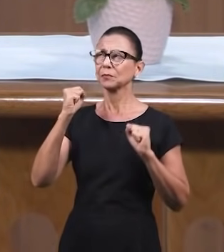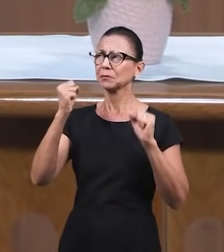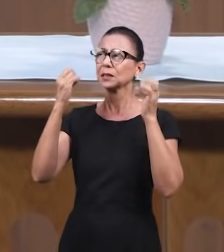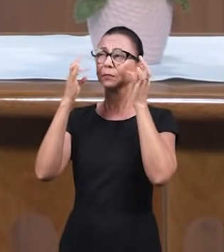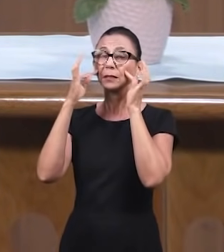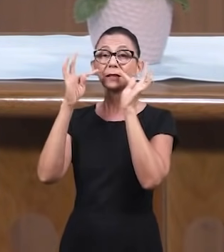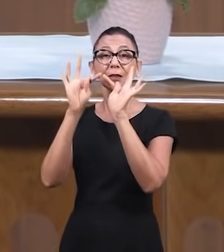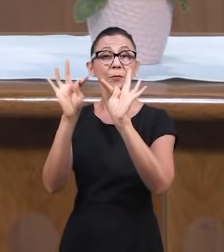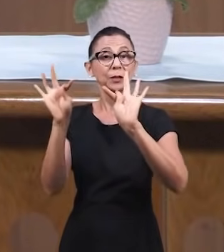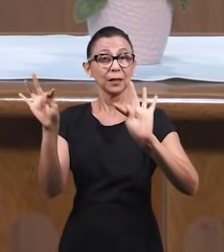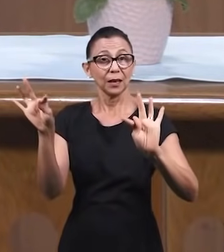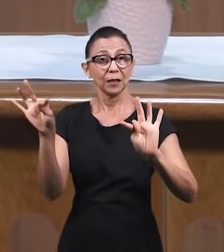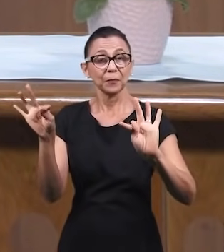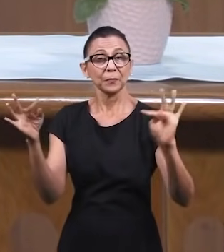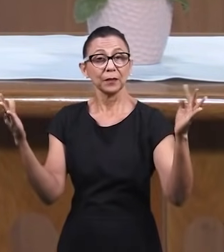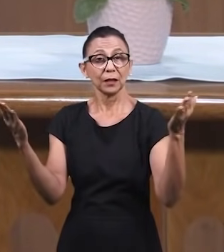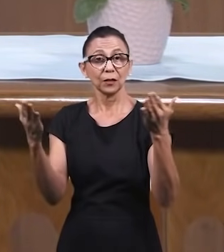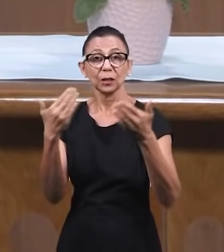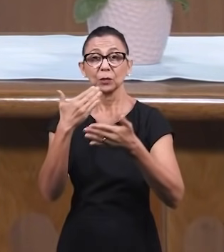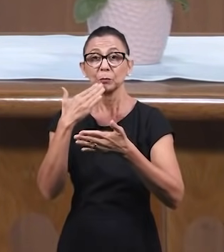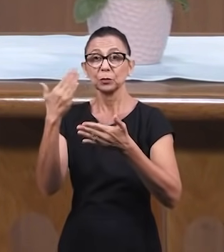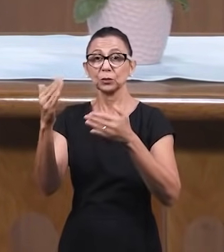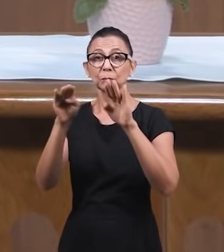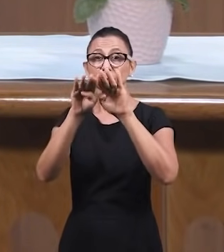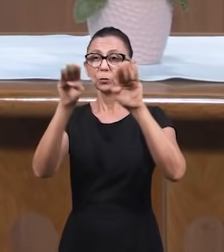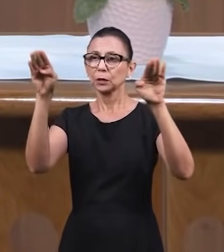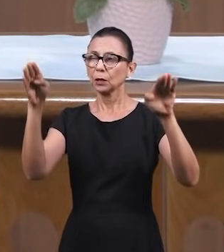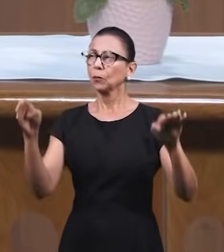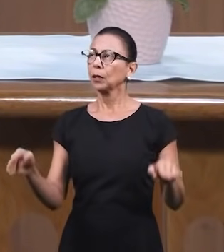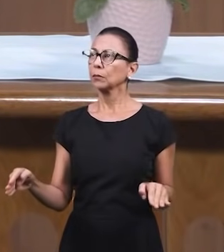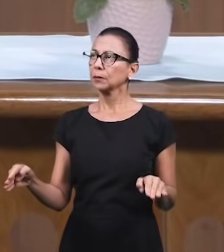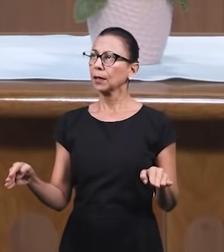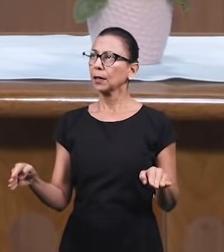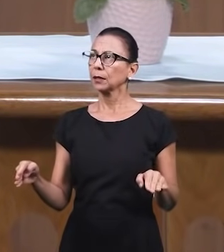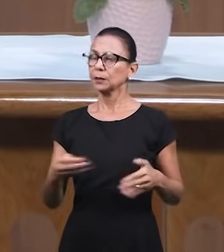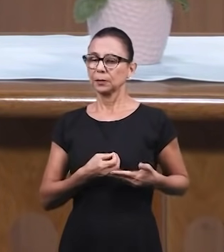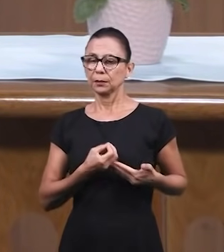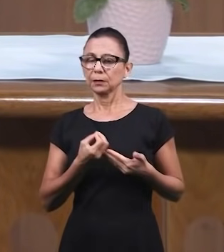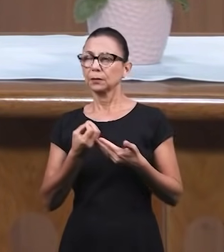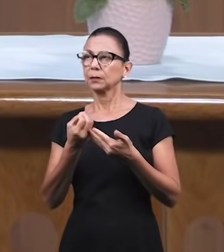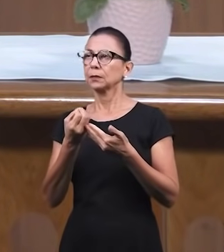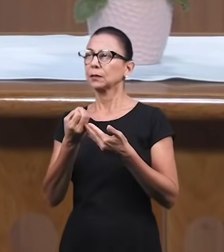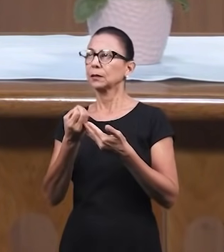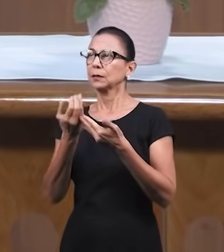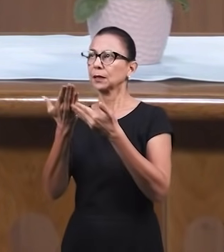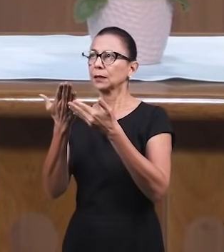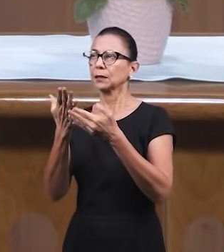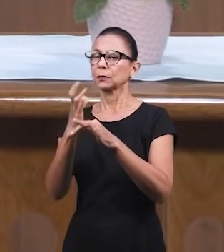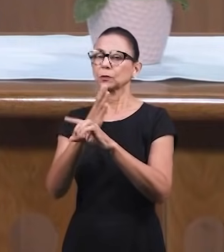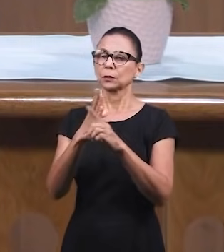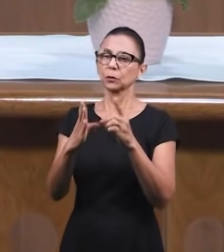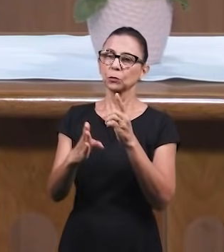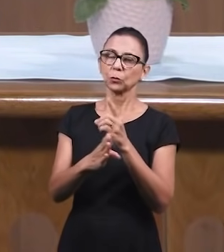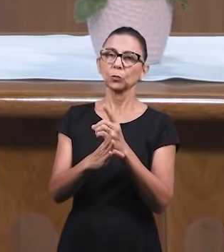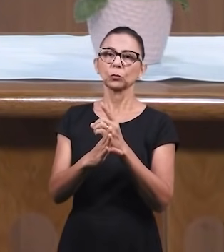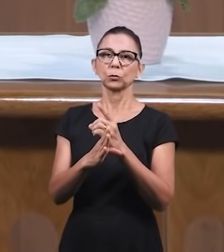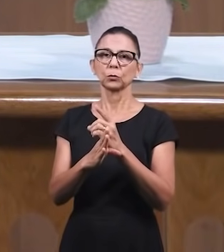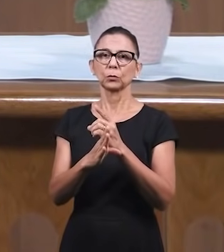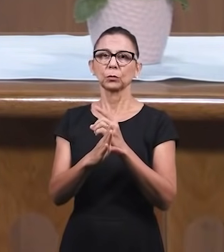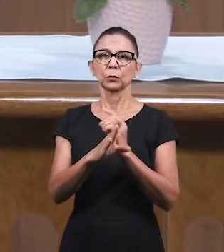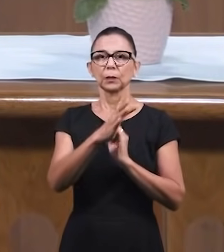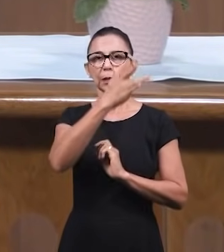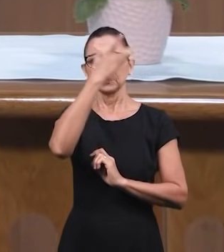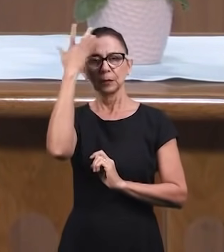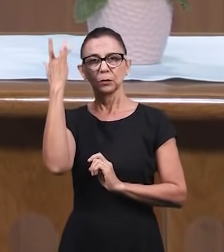podemos testemunhar delas. Agora pedimos, Senhor, recebe no Teu altar este momento, este culto, e abençoa cada pessoa